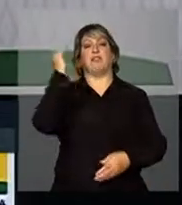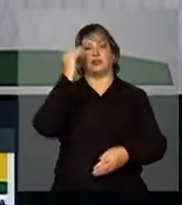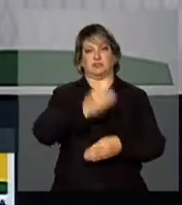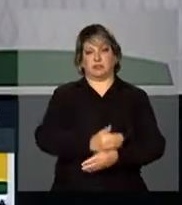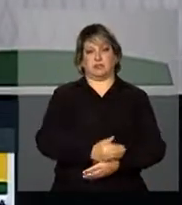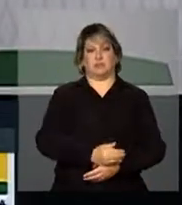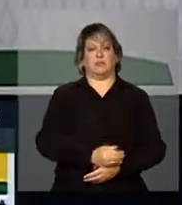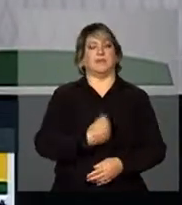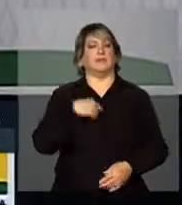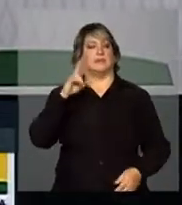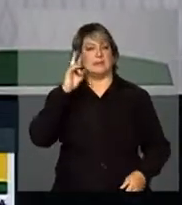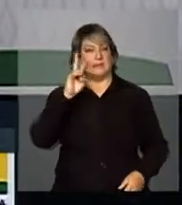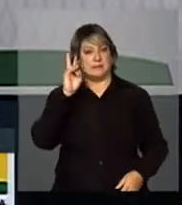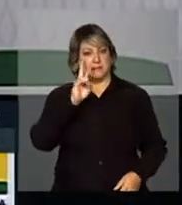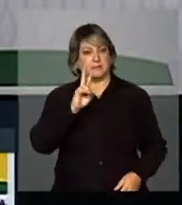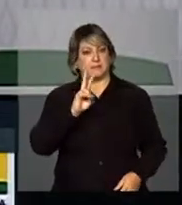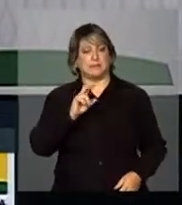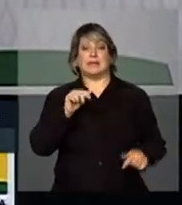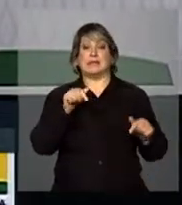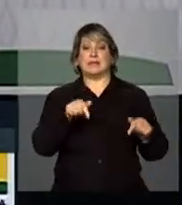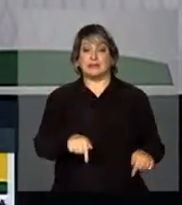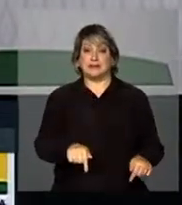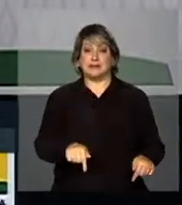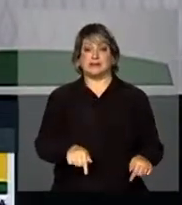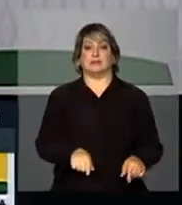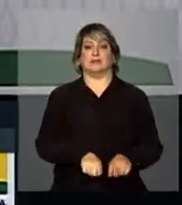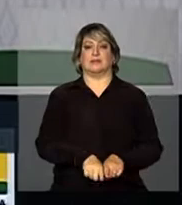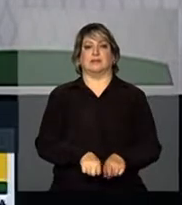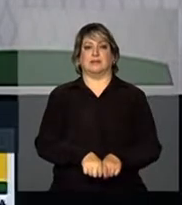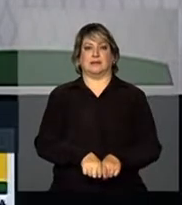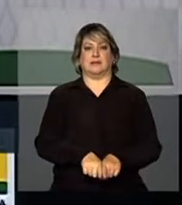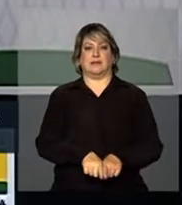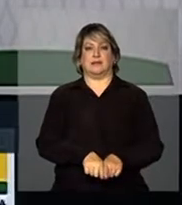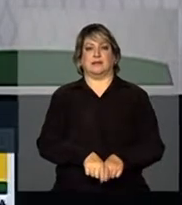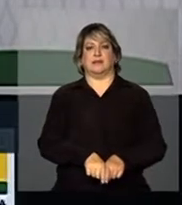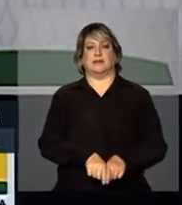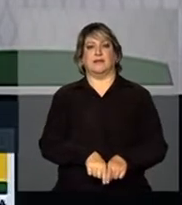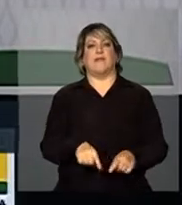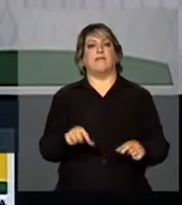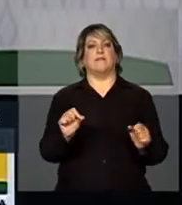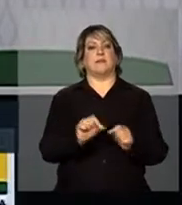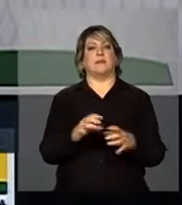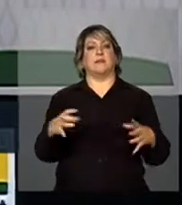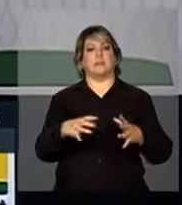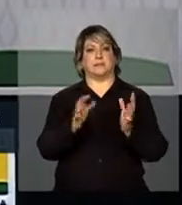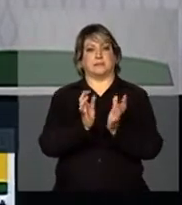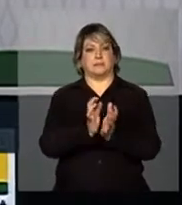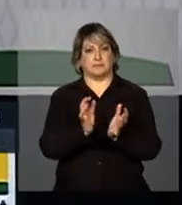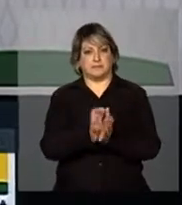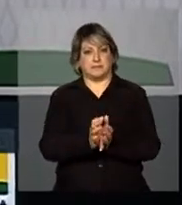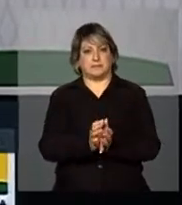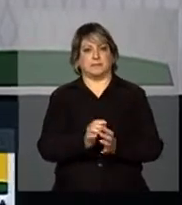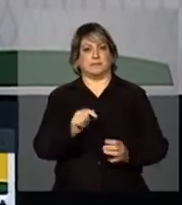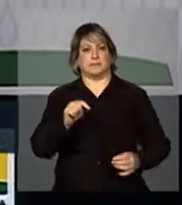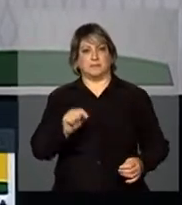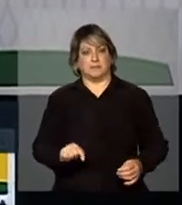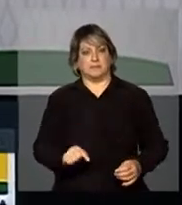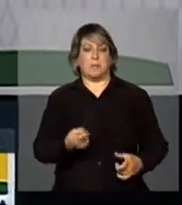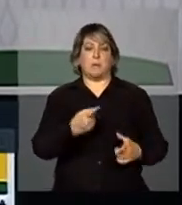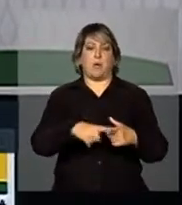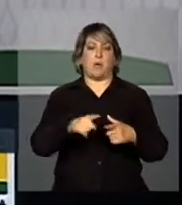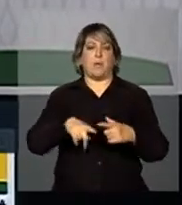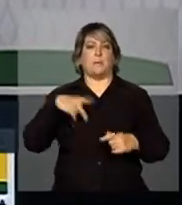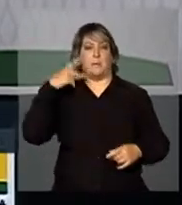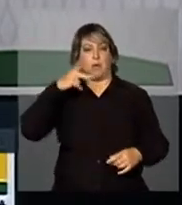e aquilo fazia parte não só como eu disse dos reveses da política econômica do nosso país